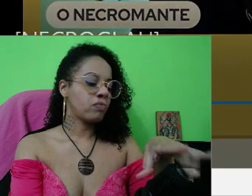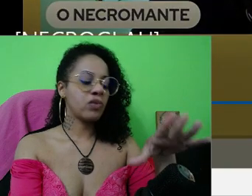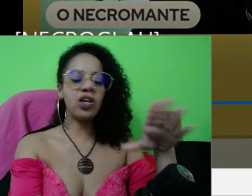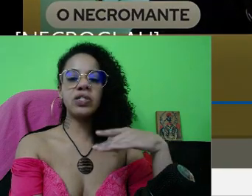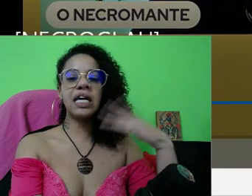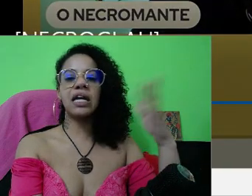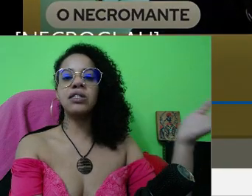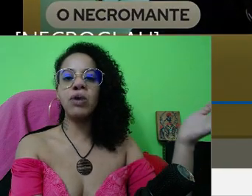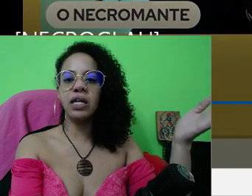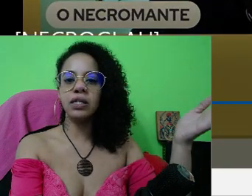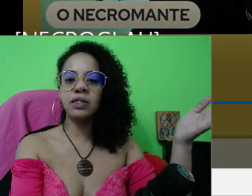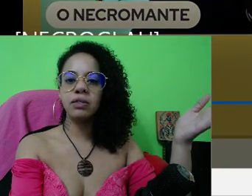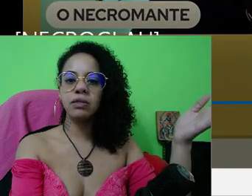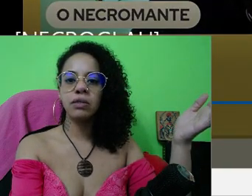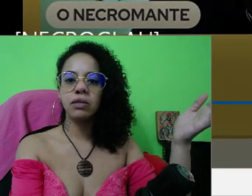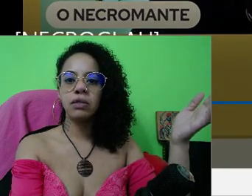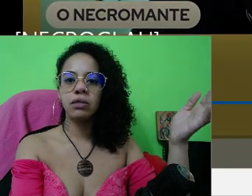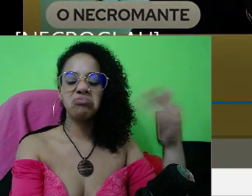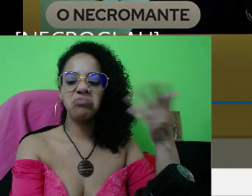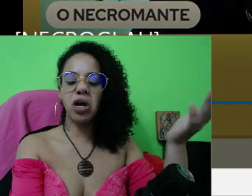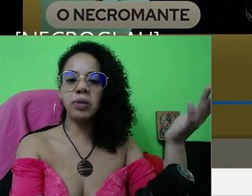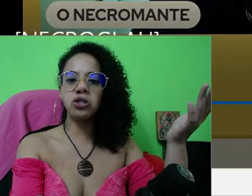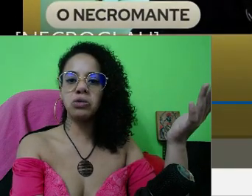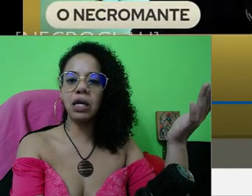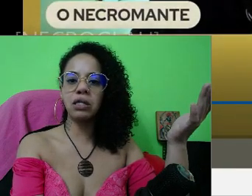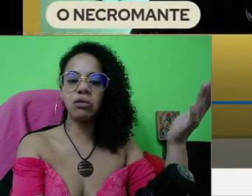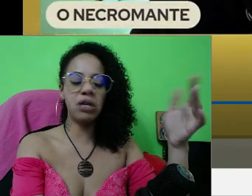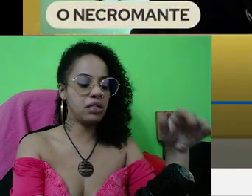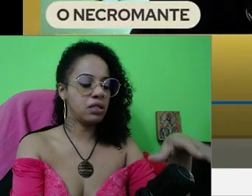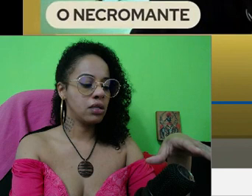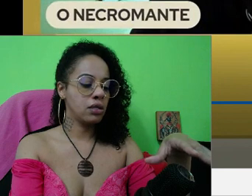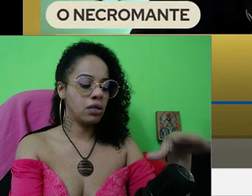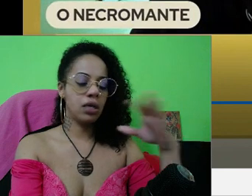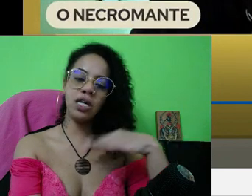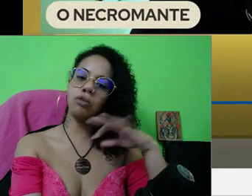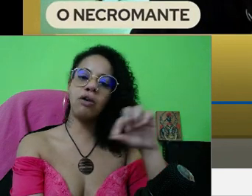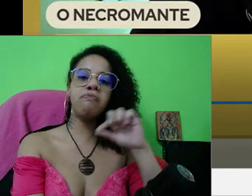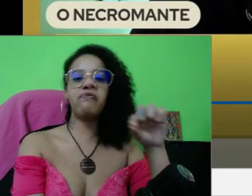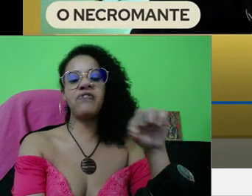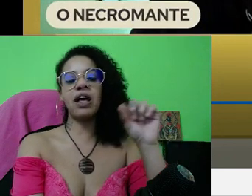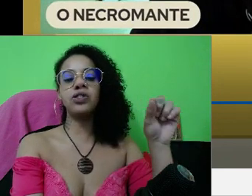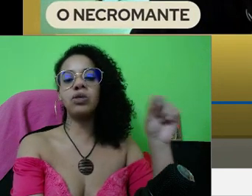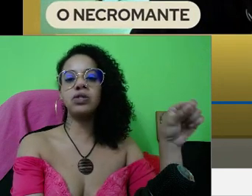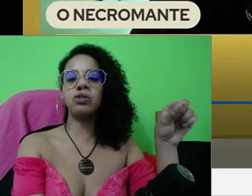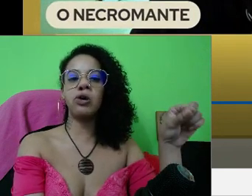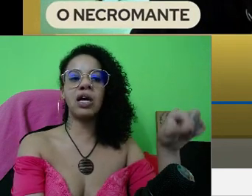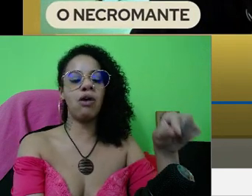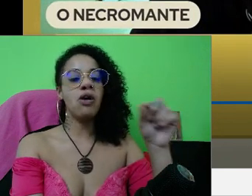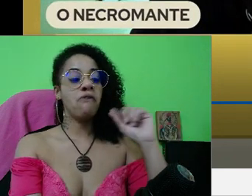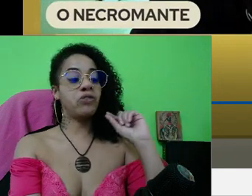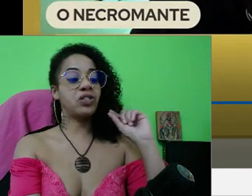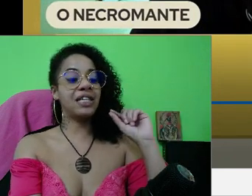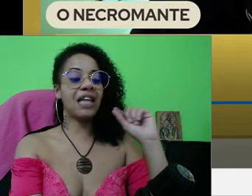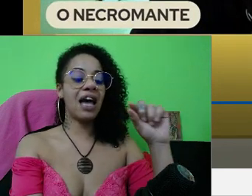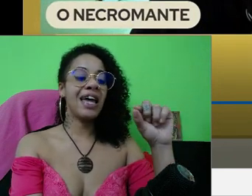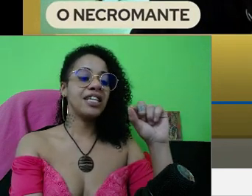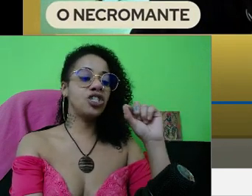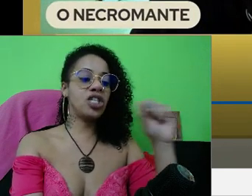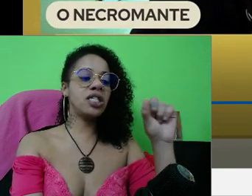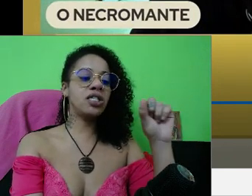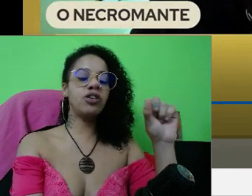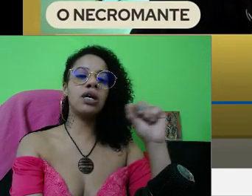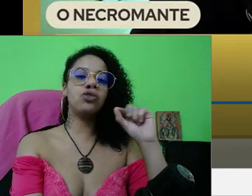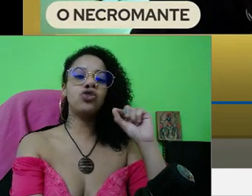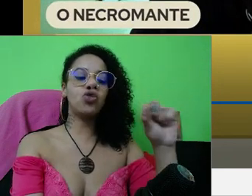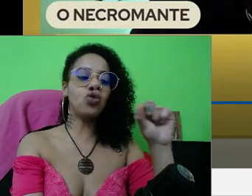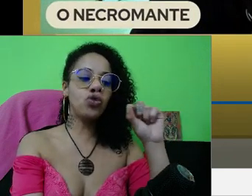e eu não sei quem são eles Realmente eu não sei quem são eles e eu não faço isso no meu canal você está